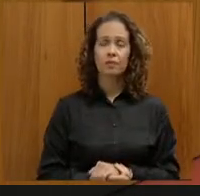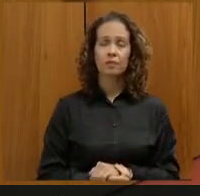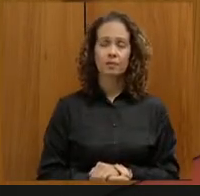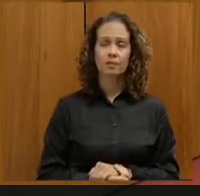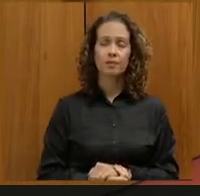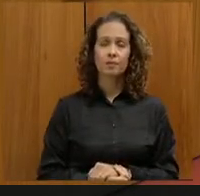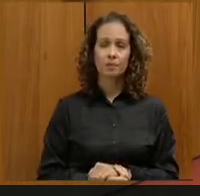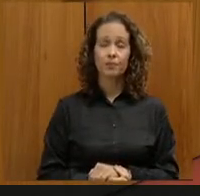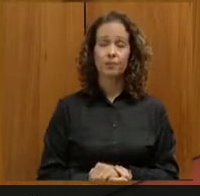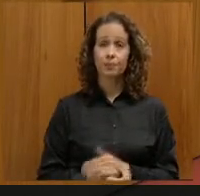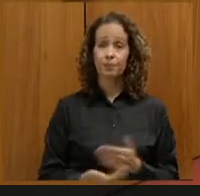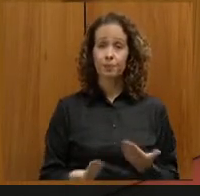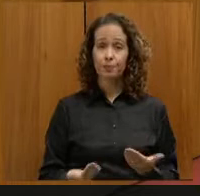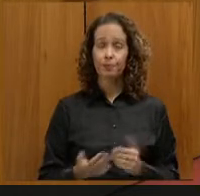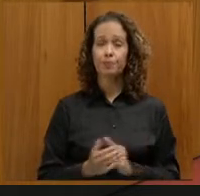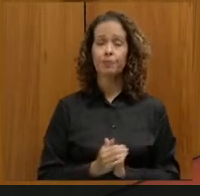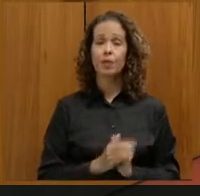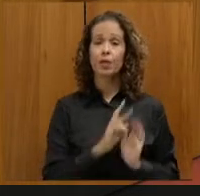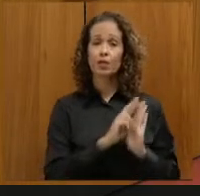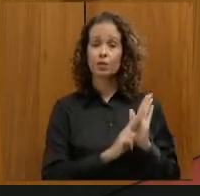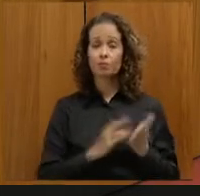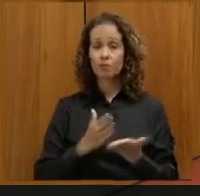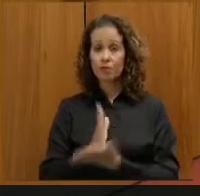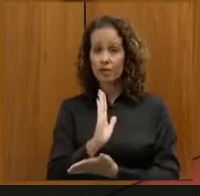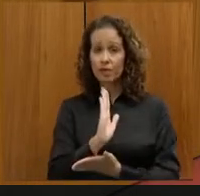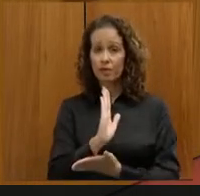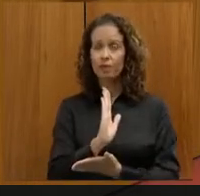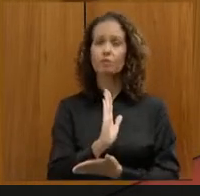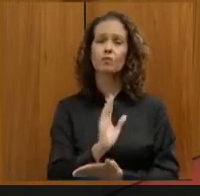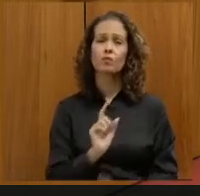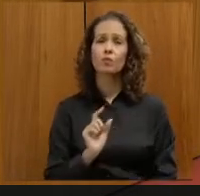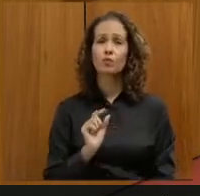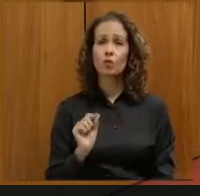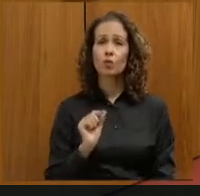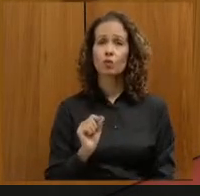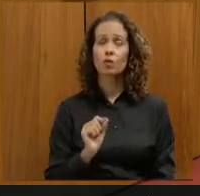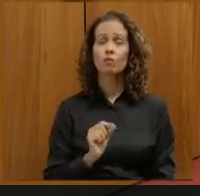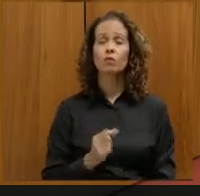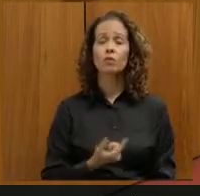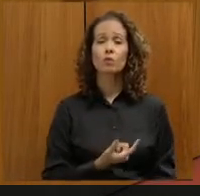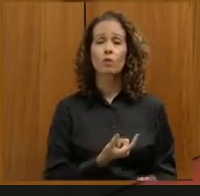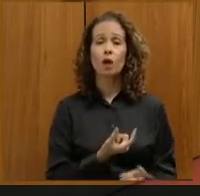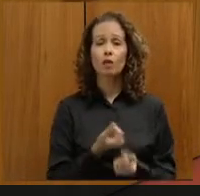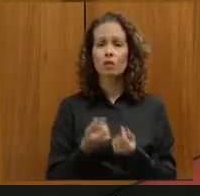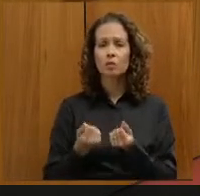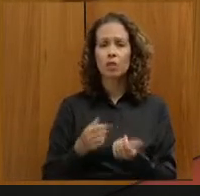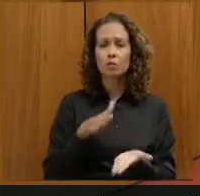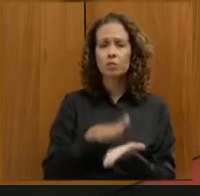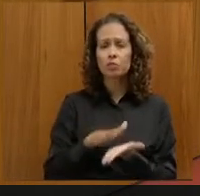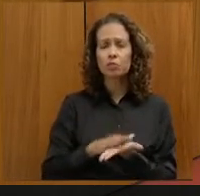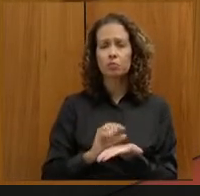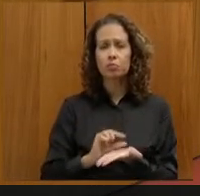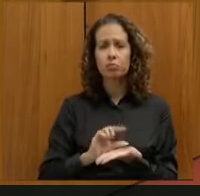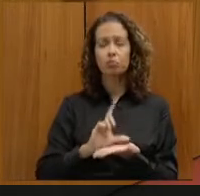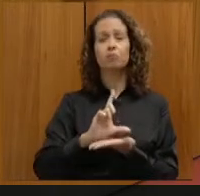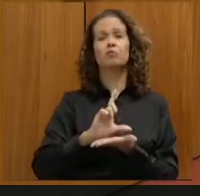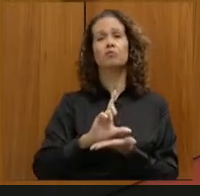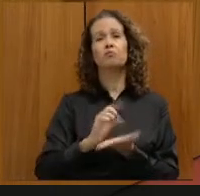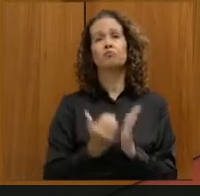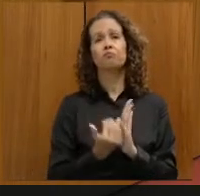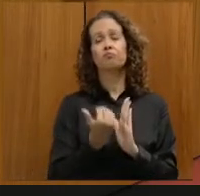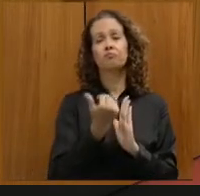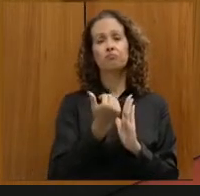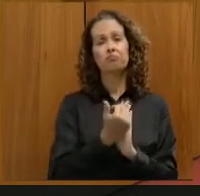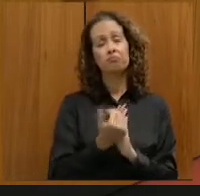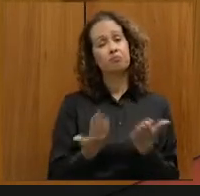e com aprovação do regime de alimentação do crescimento das despesas pelo IPCA não seria um empecilho então terminou essa